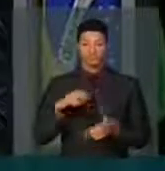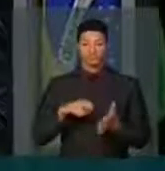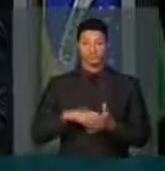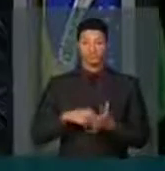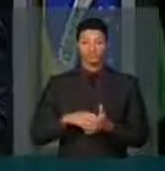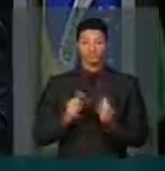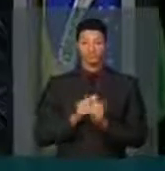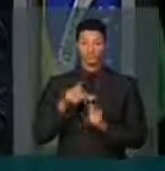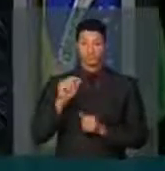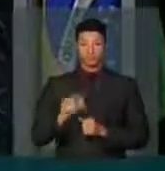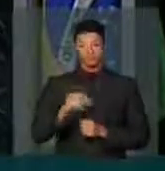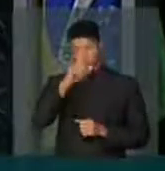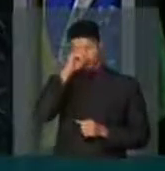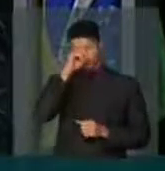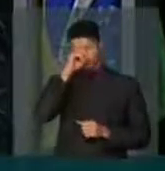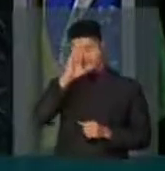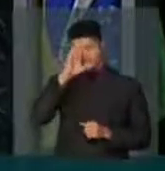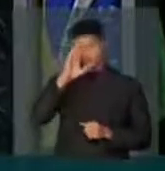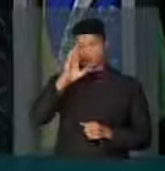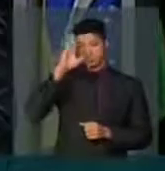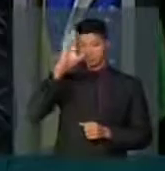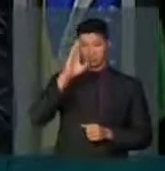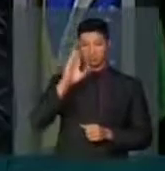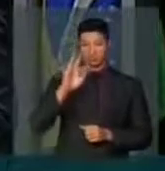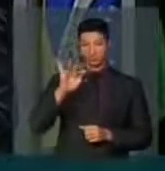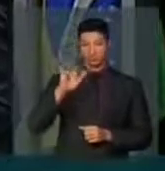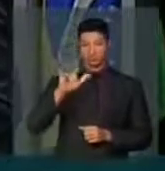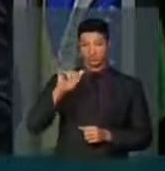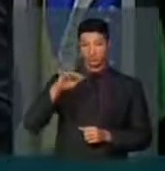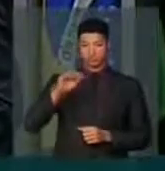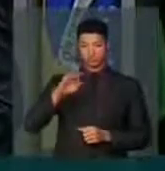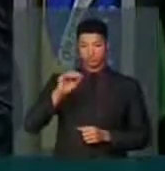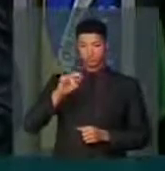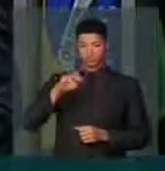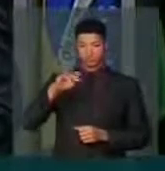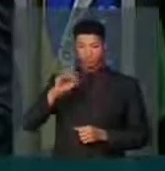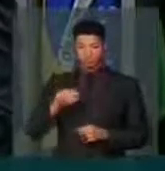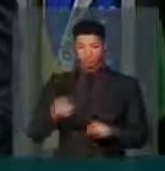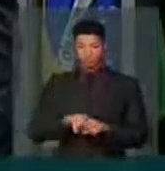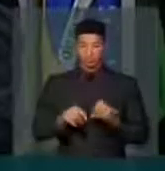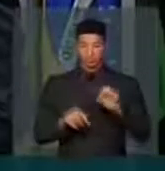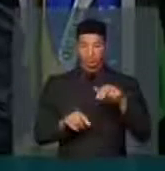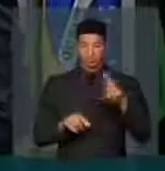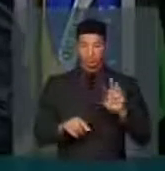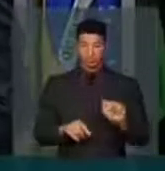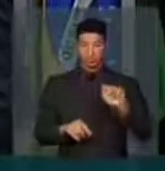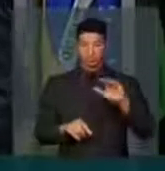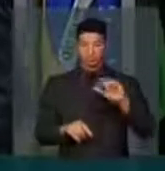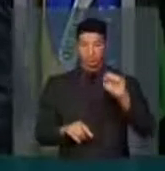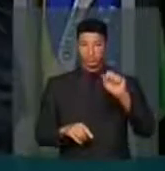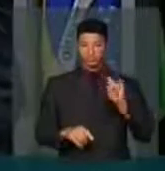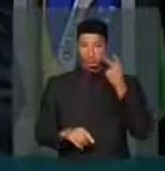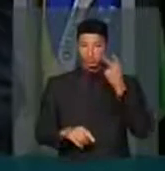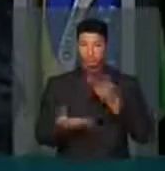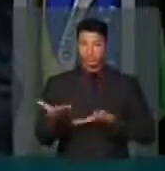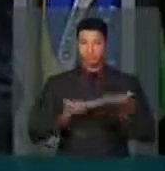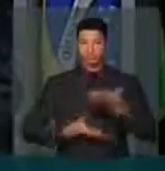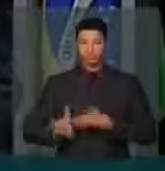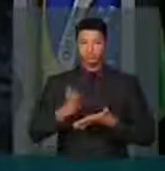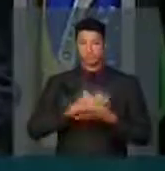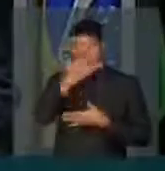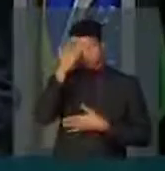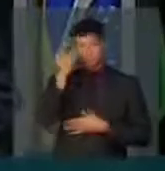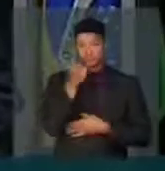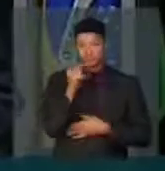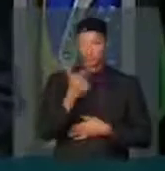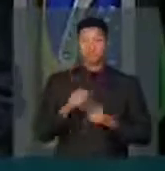com isso são os hospitais, principalmente filantrópicos, Santa Casas, para atender aquele que não tem um plano,